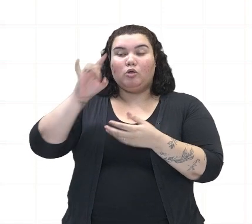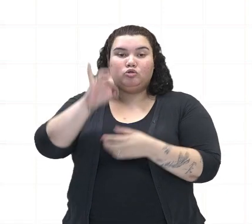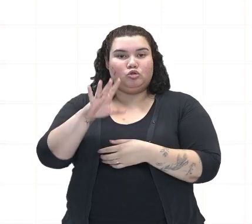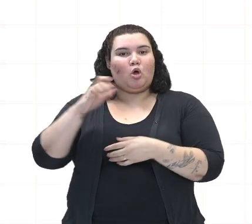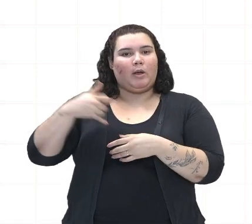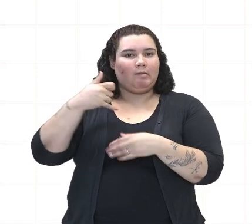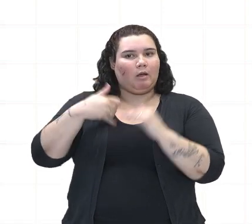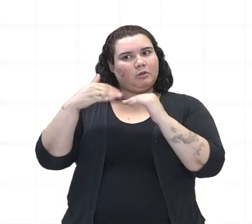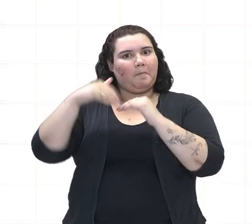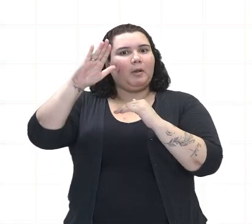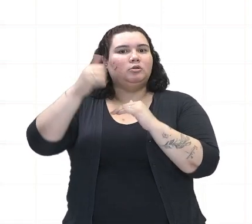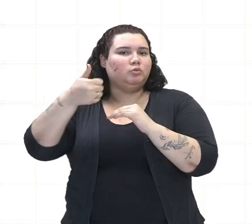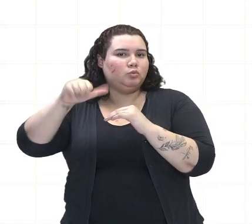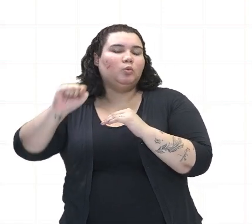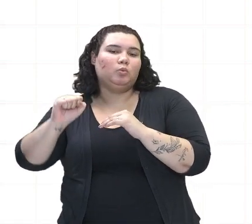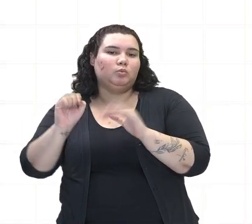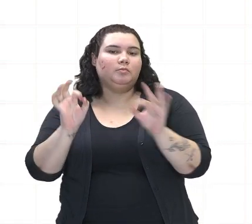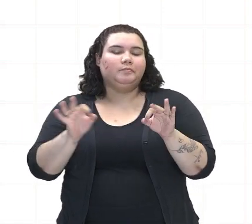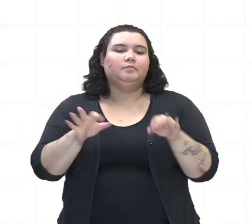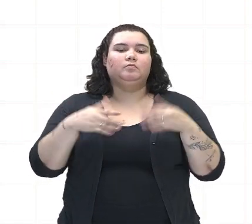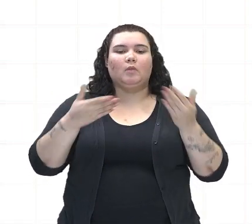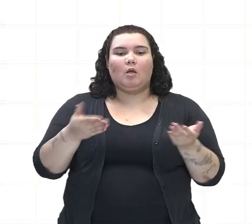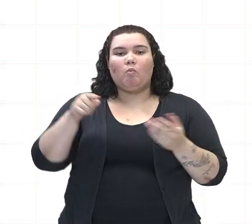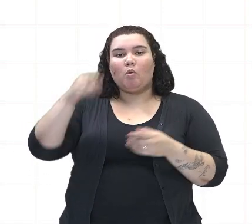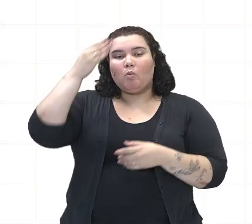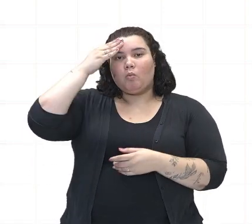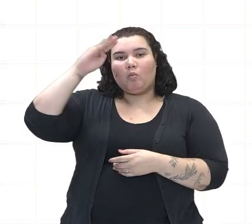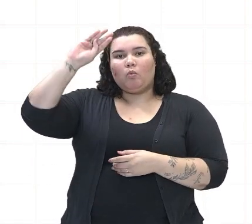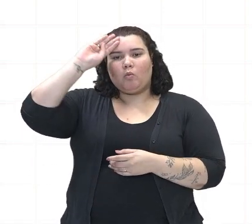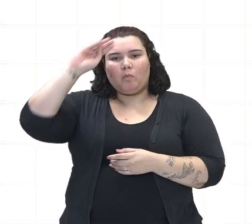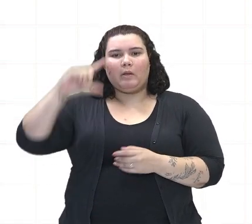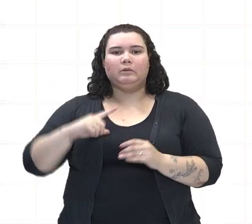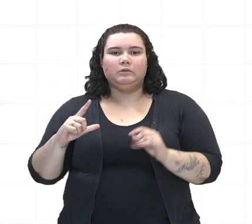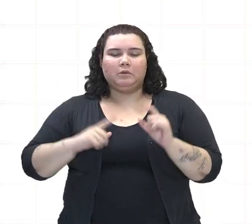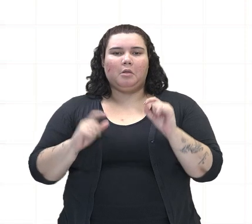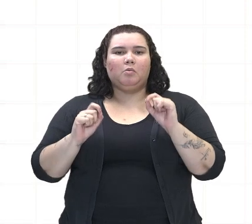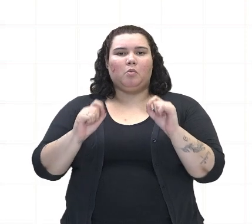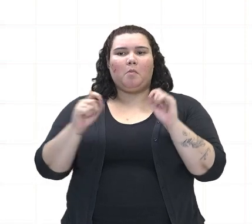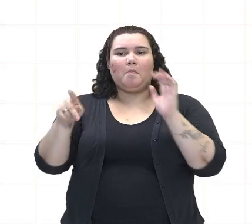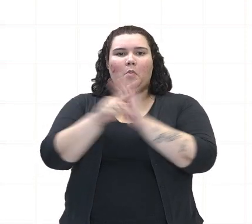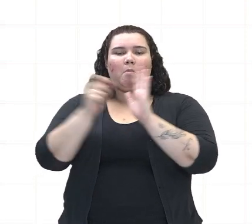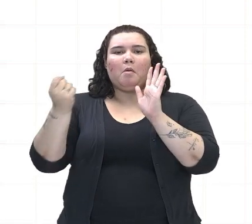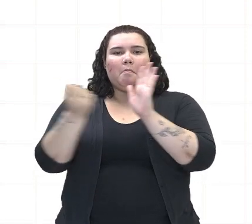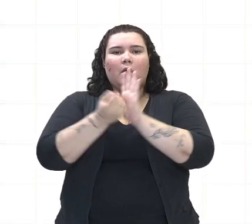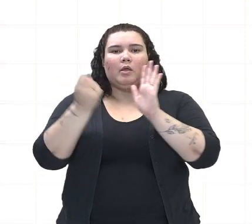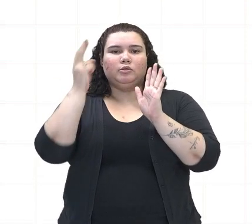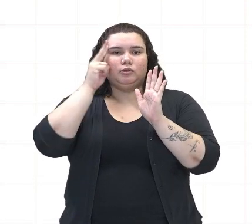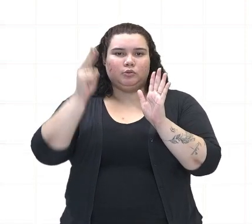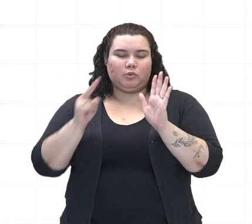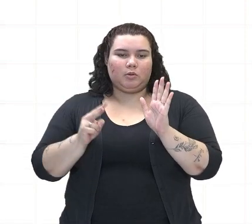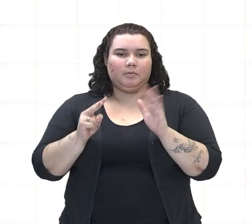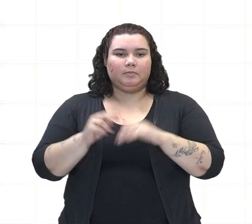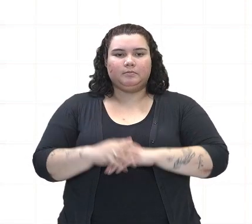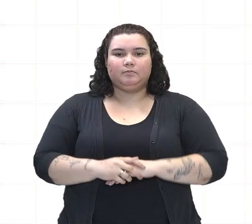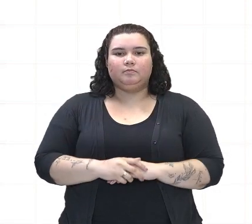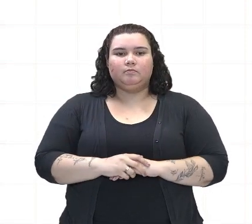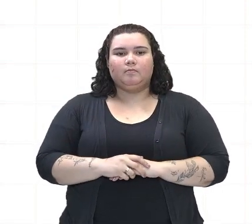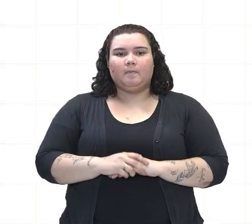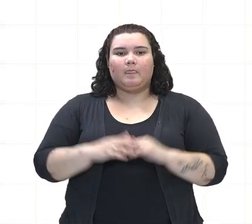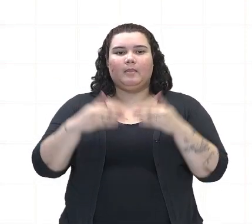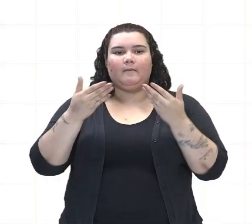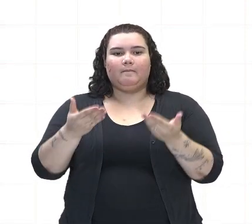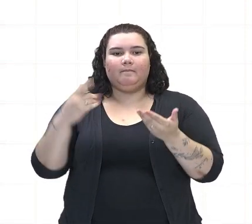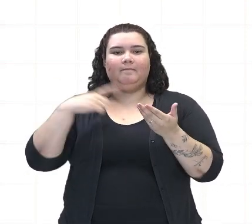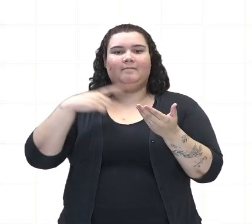né? Então Cuba acabou ainda, né, muito icônico, né, a questão dos charutos cubanos. Continuando, a gente vai ver outra